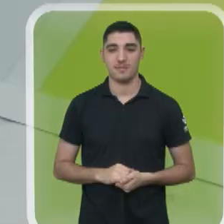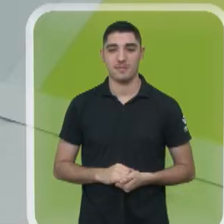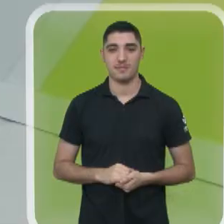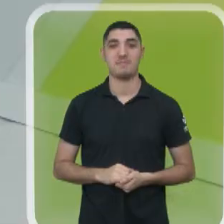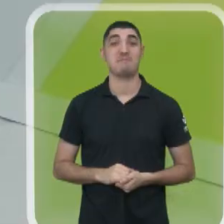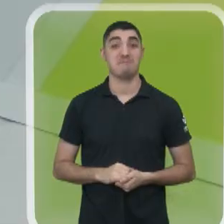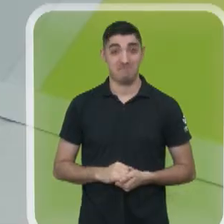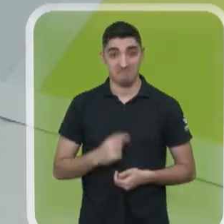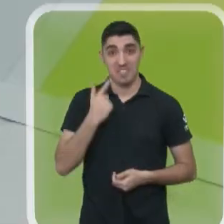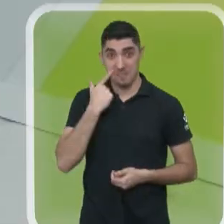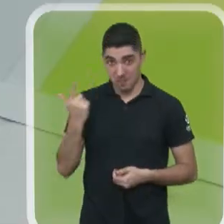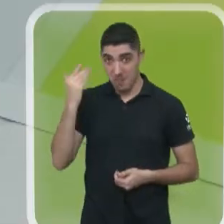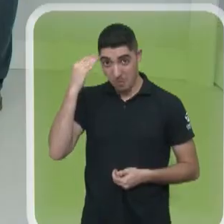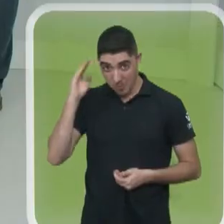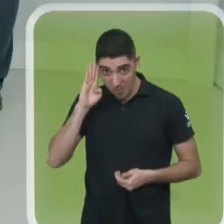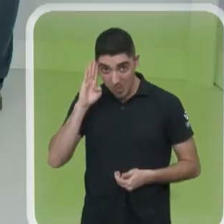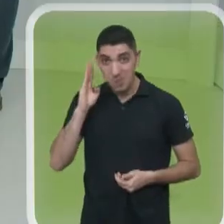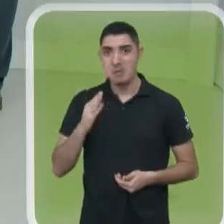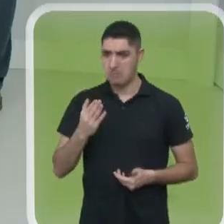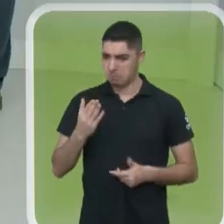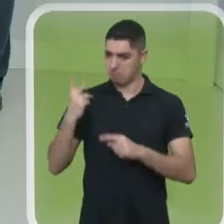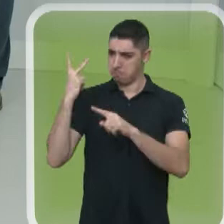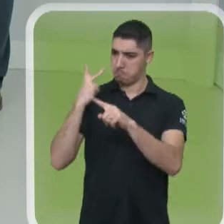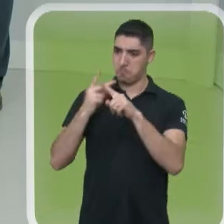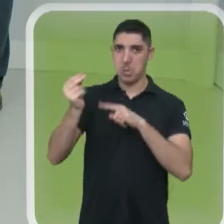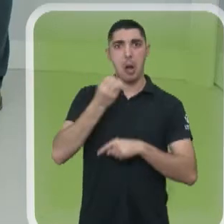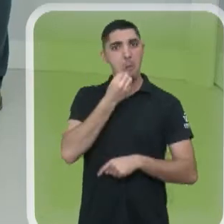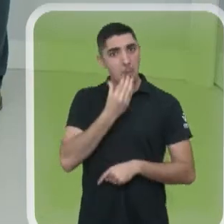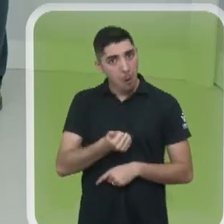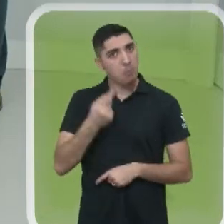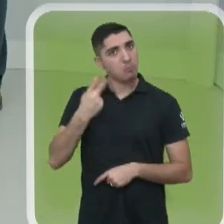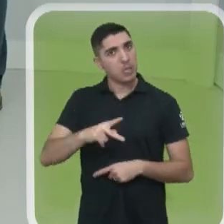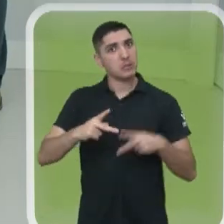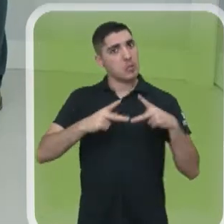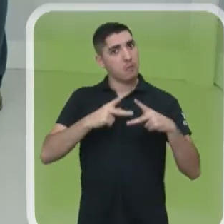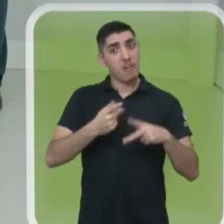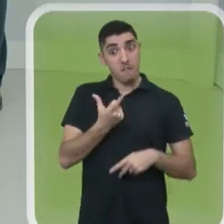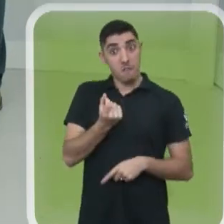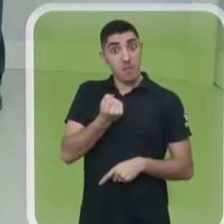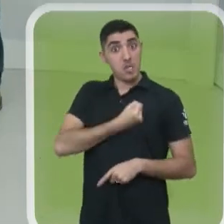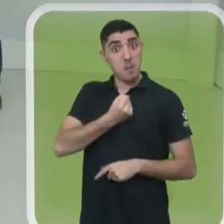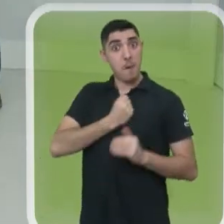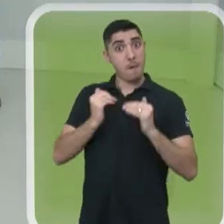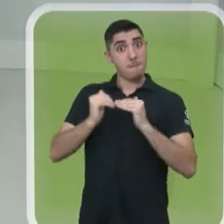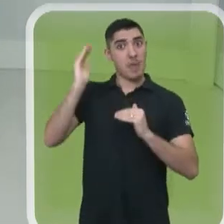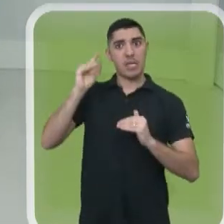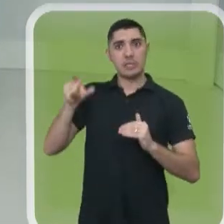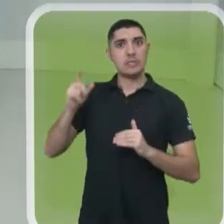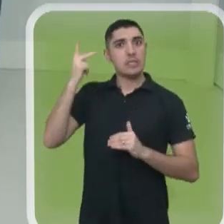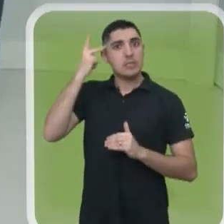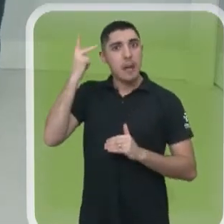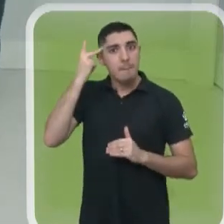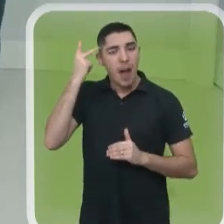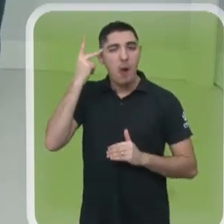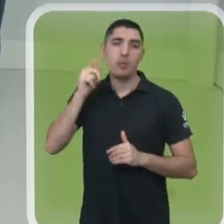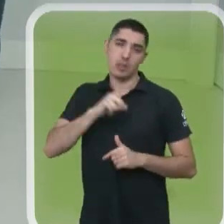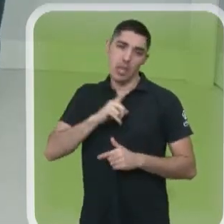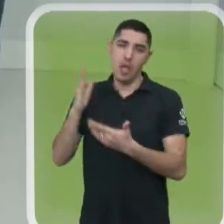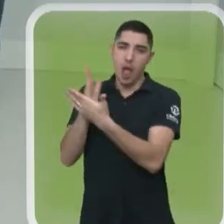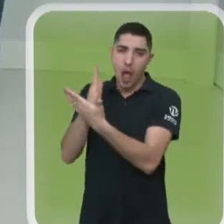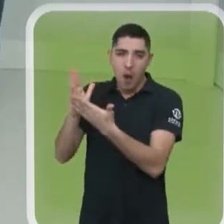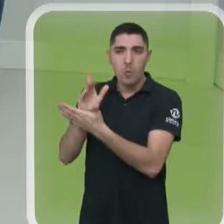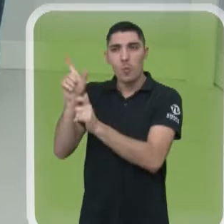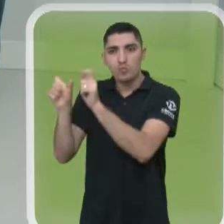Oi tá aí Brunão uma vitória expressiva do São José 20 pontos para cima do São Paulo em que Pese o São Paulo estava desfalcado